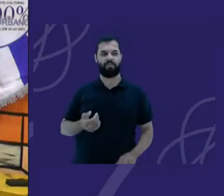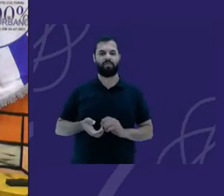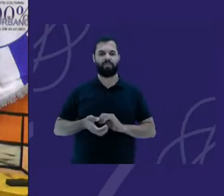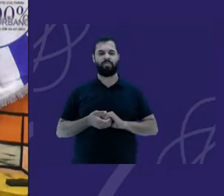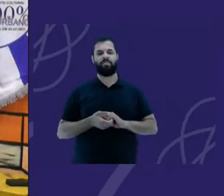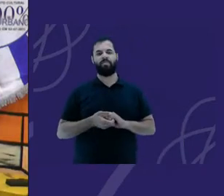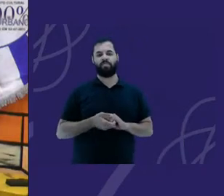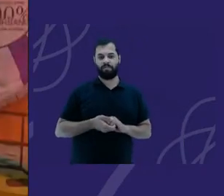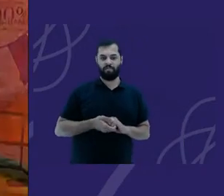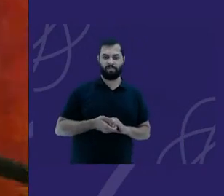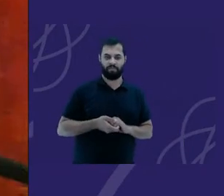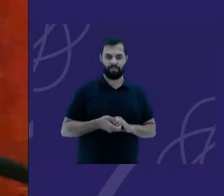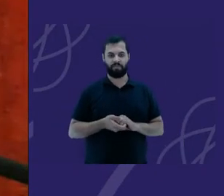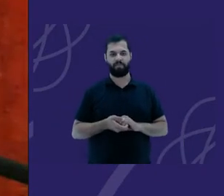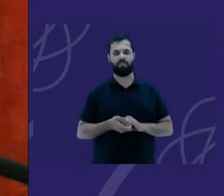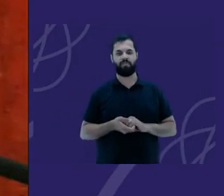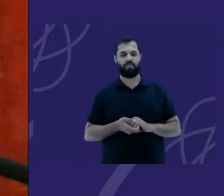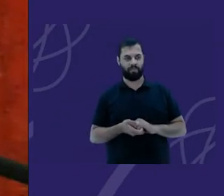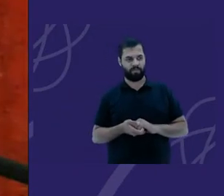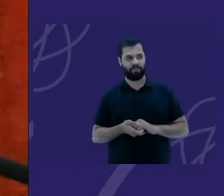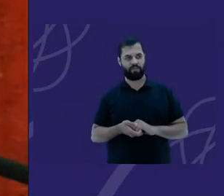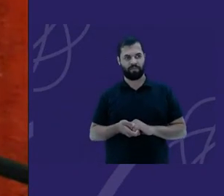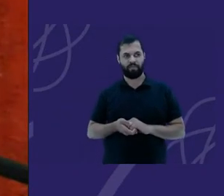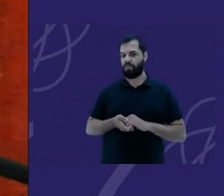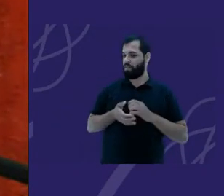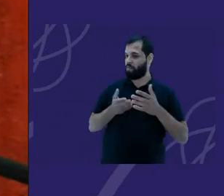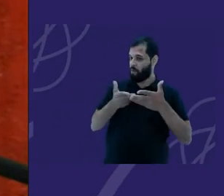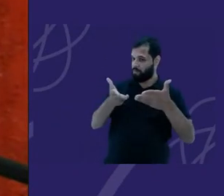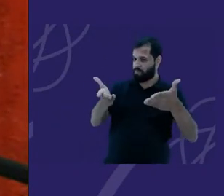Os Ernestos pra vocês.